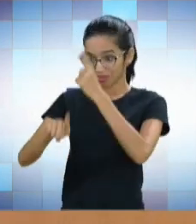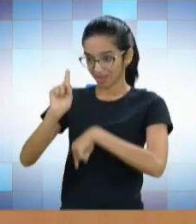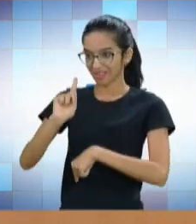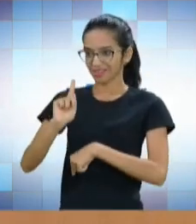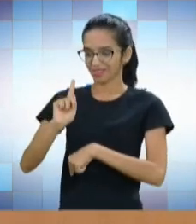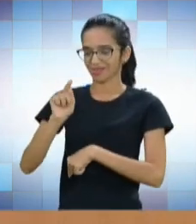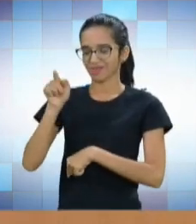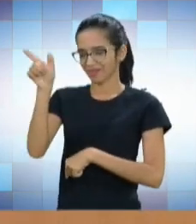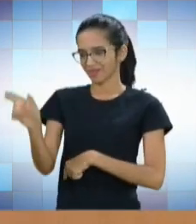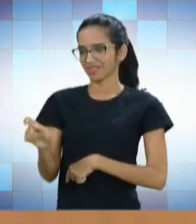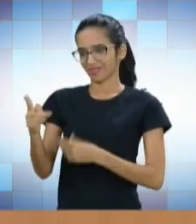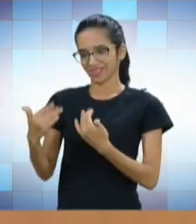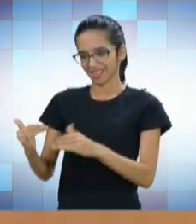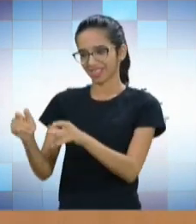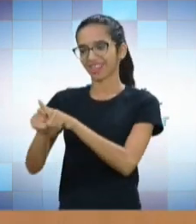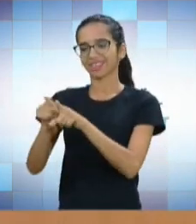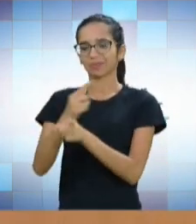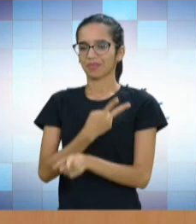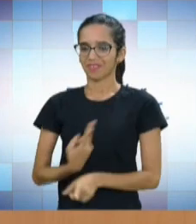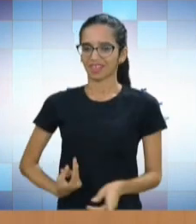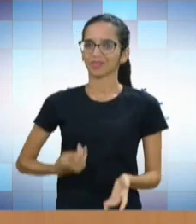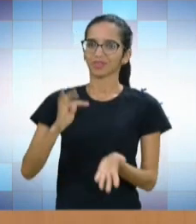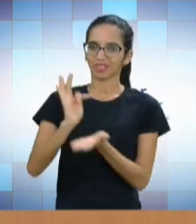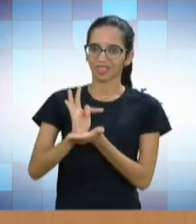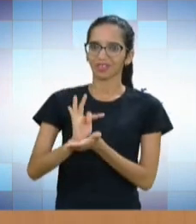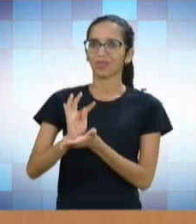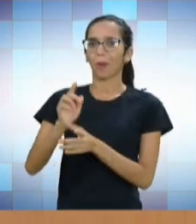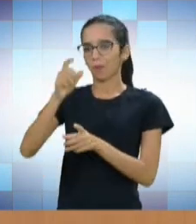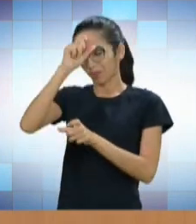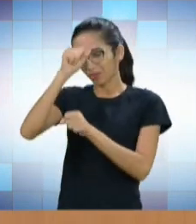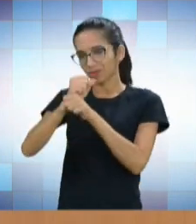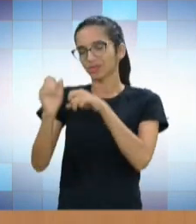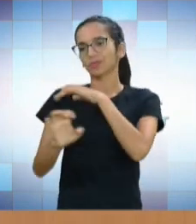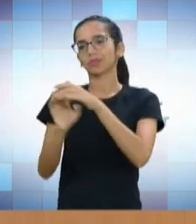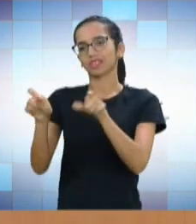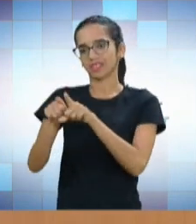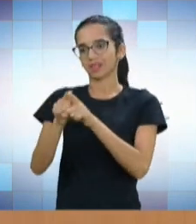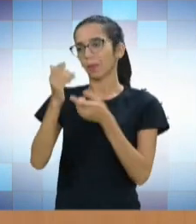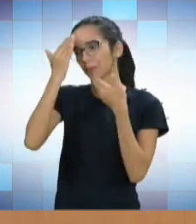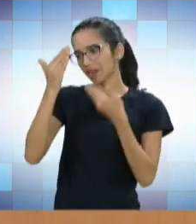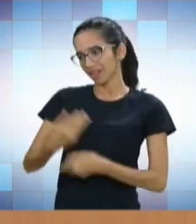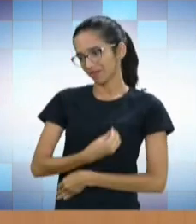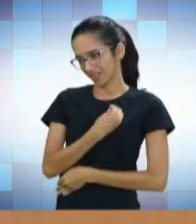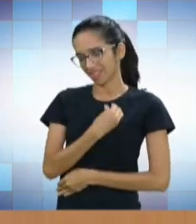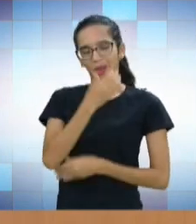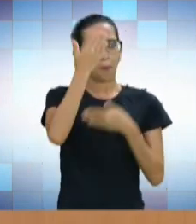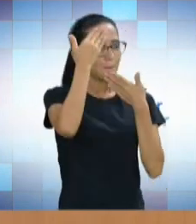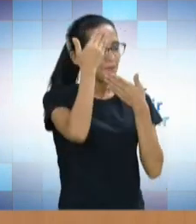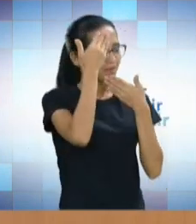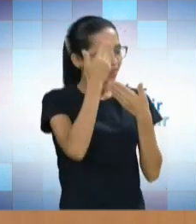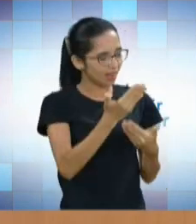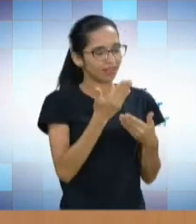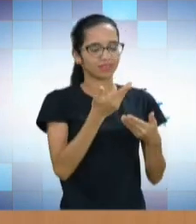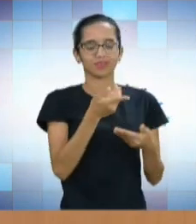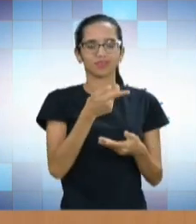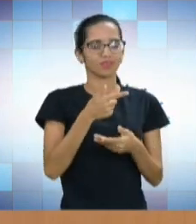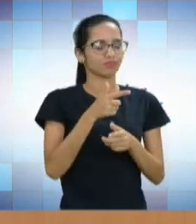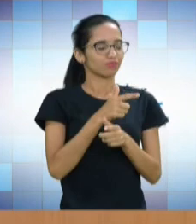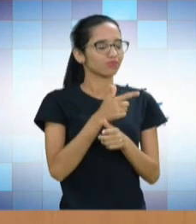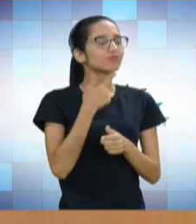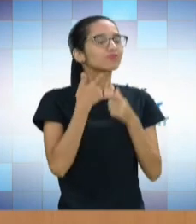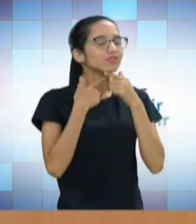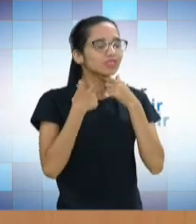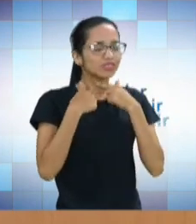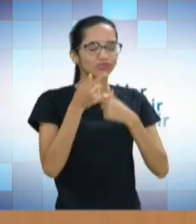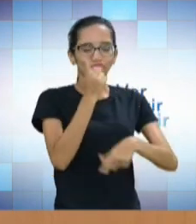sucesso como o secretário como vereador de teresina como empresário muito obrigado pela sua presença aqui muito obrigado também o